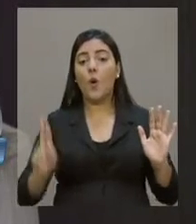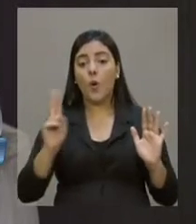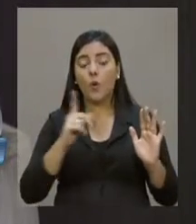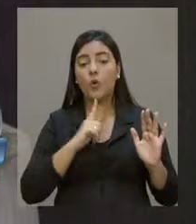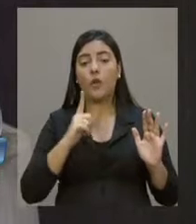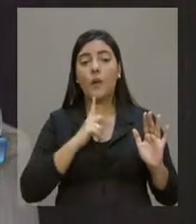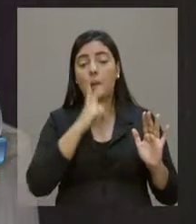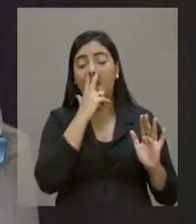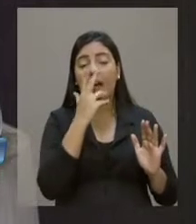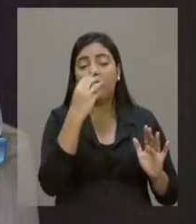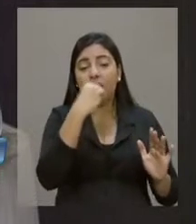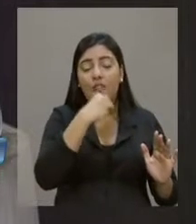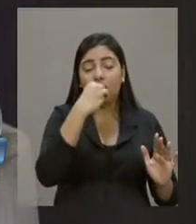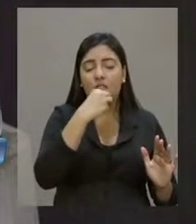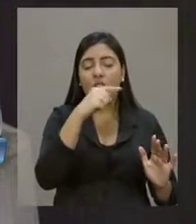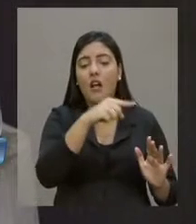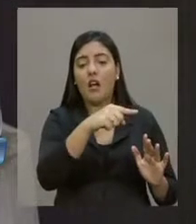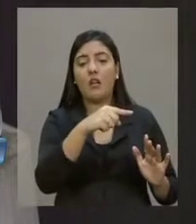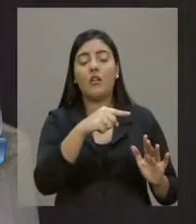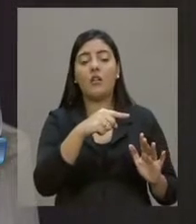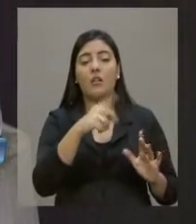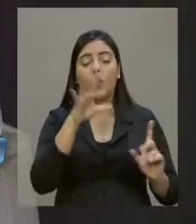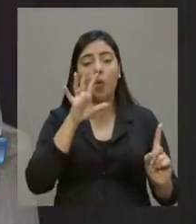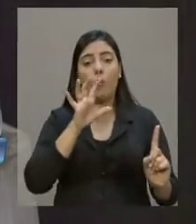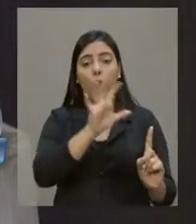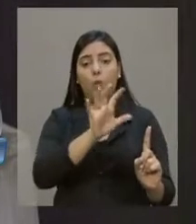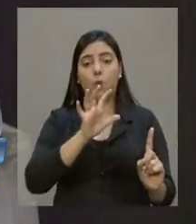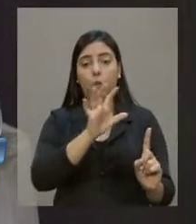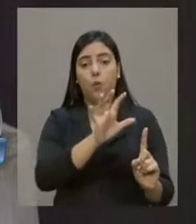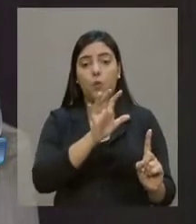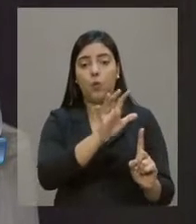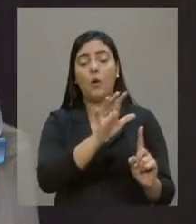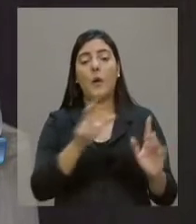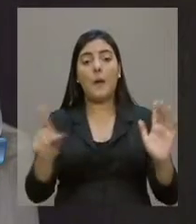dessa fragilidade da Unilab para pressionar para que a